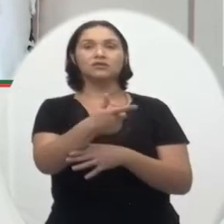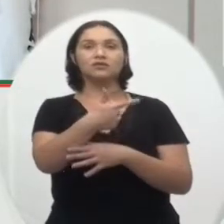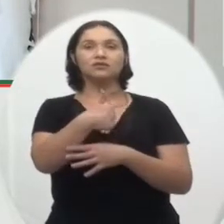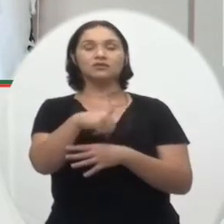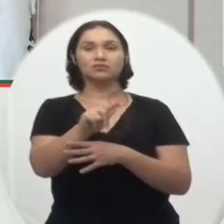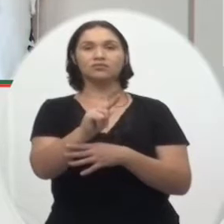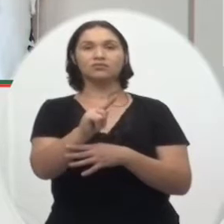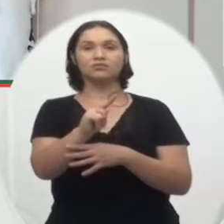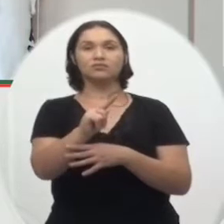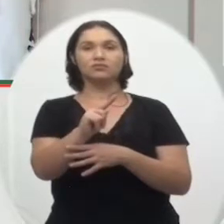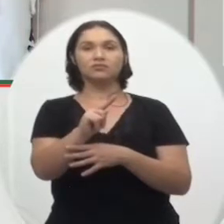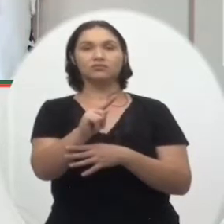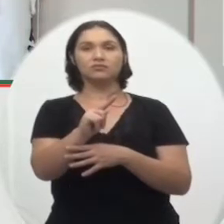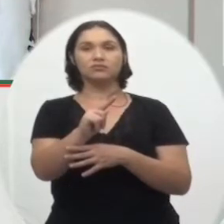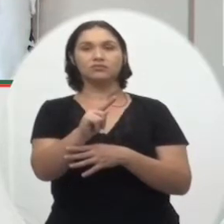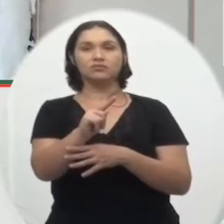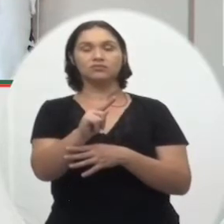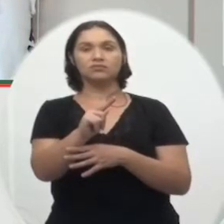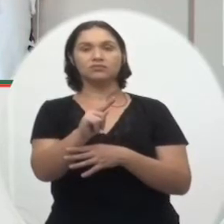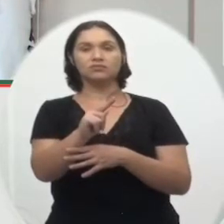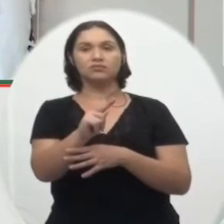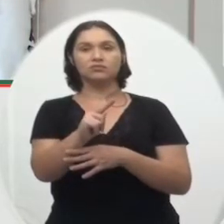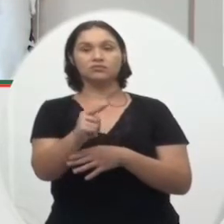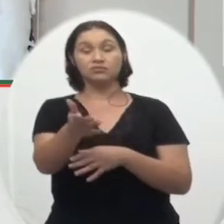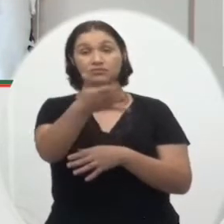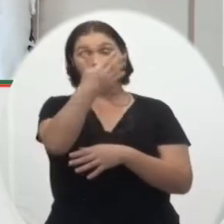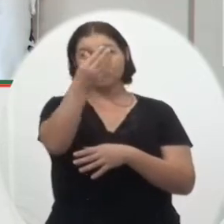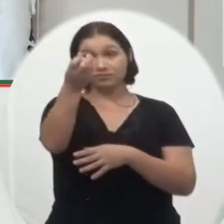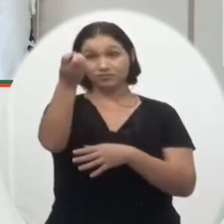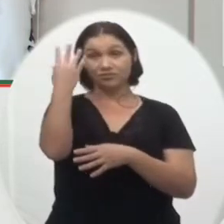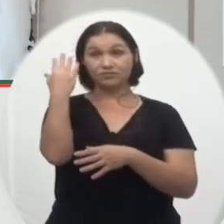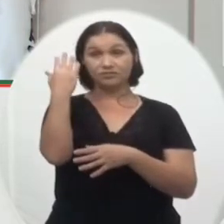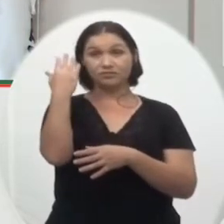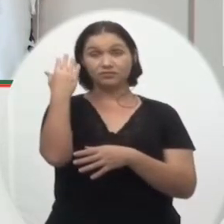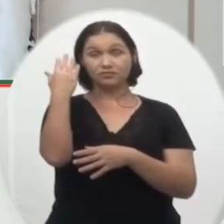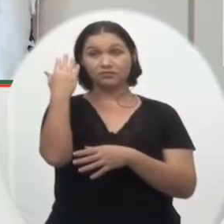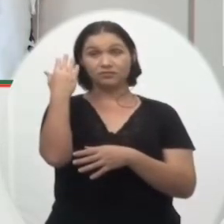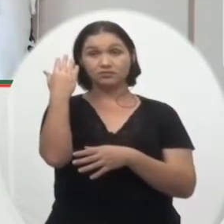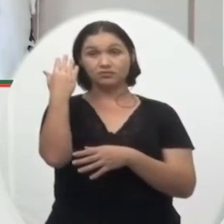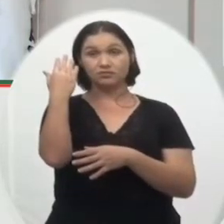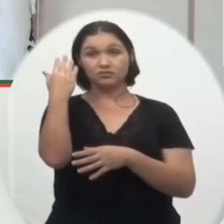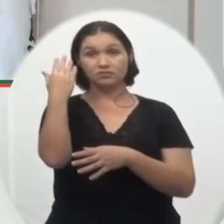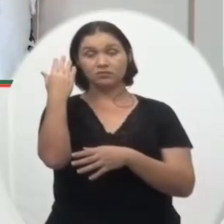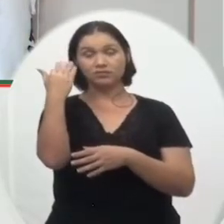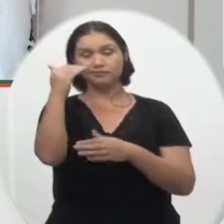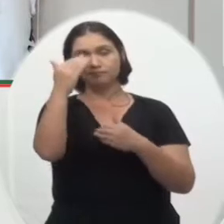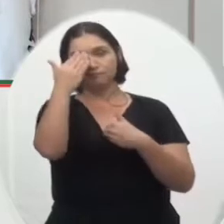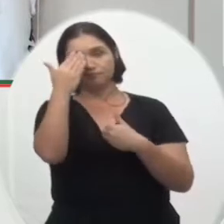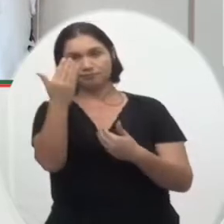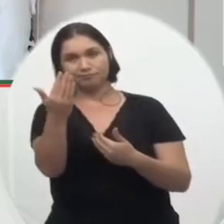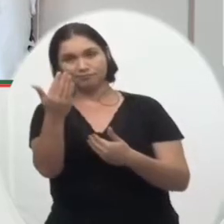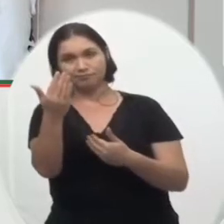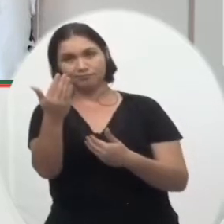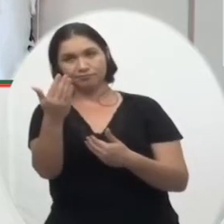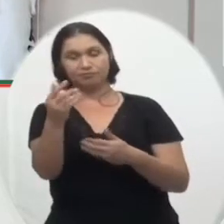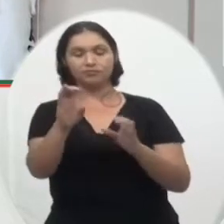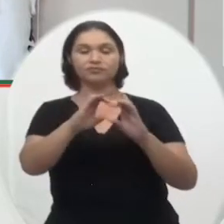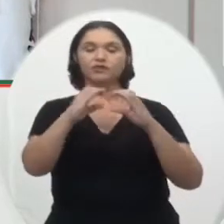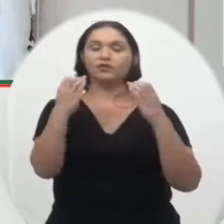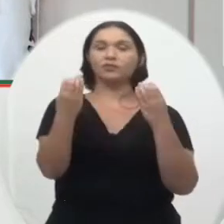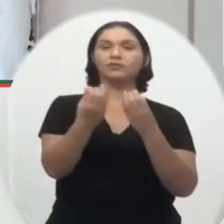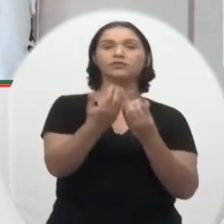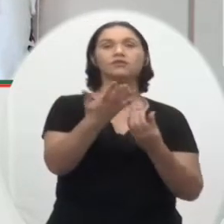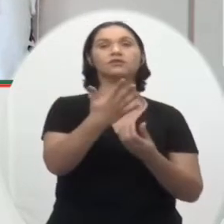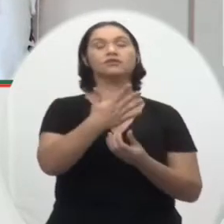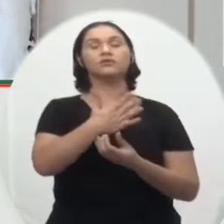retornar para agradecer. E na nossa comunidade do bairro Vosso Cristo não é diferente. A gente como líder comunitário está sempre lutando,